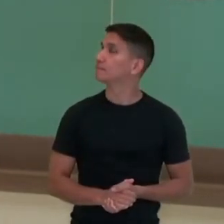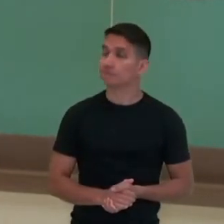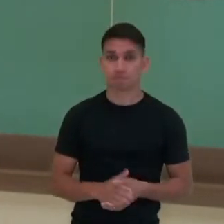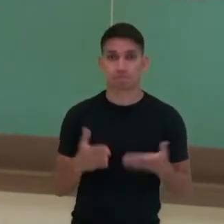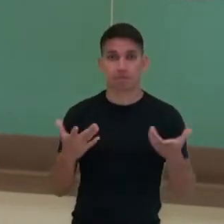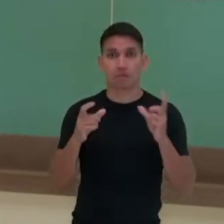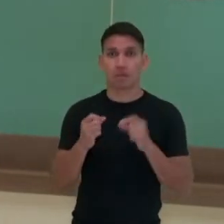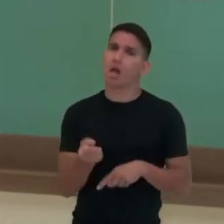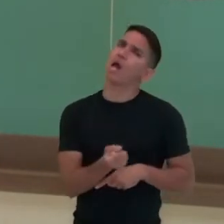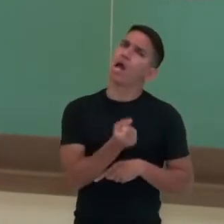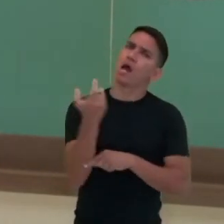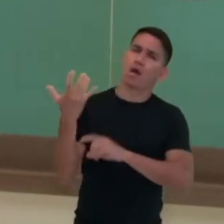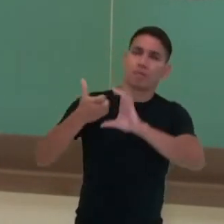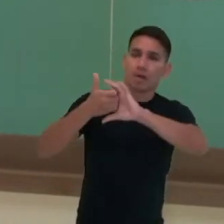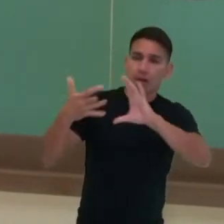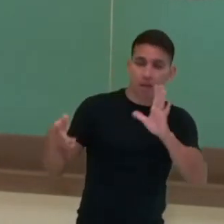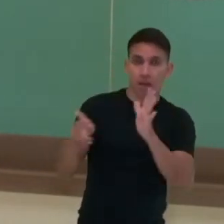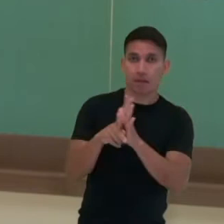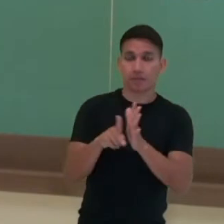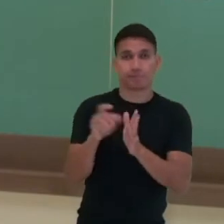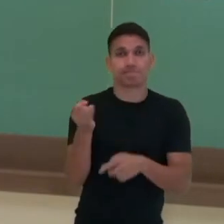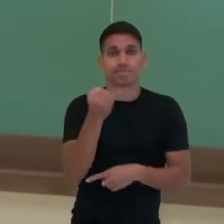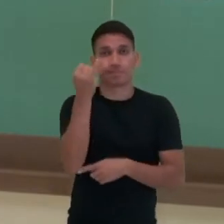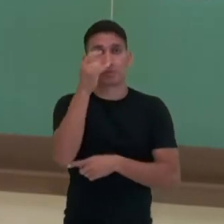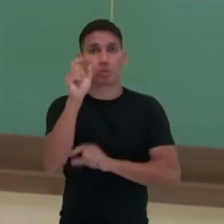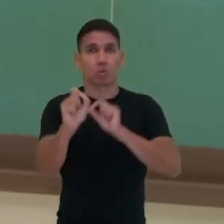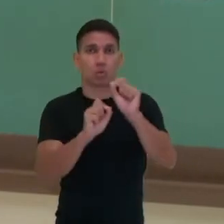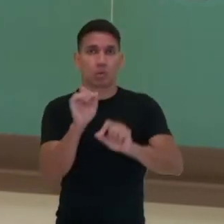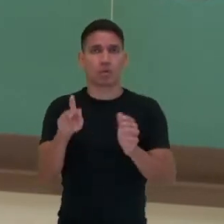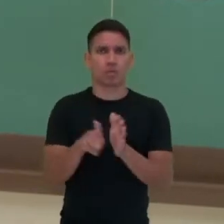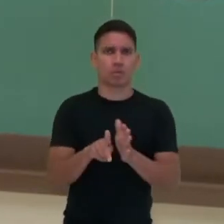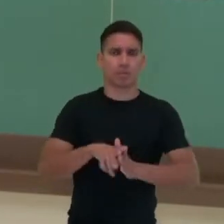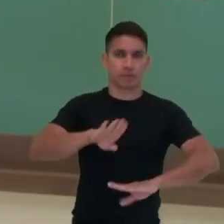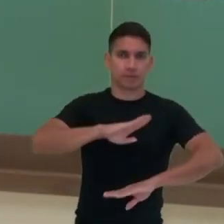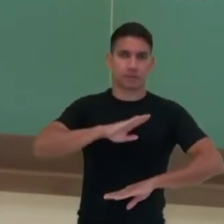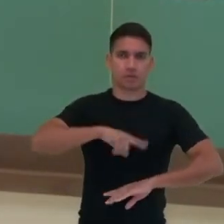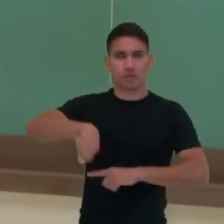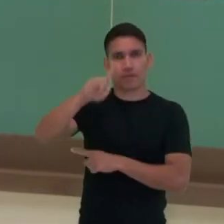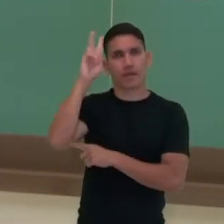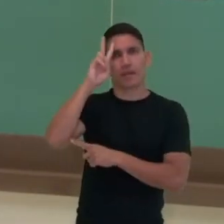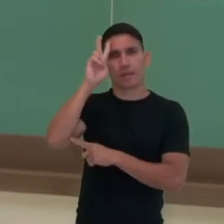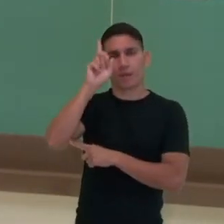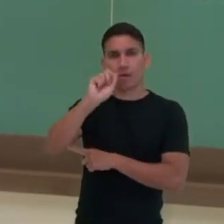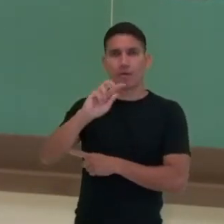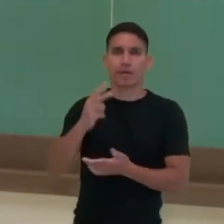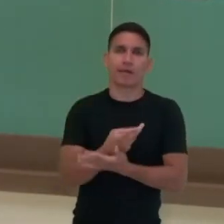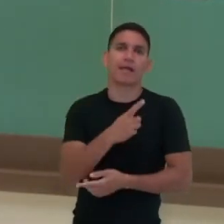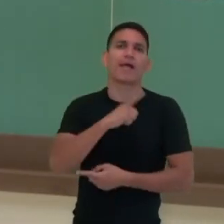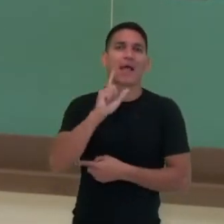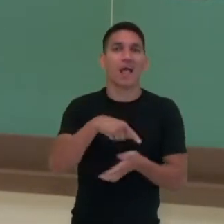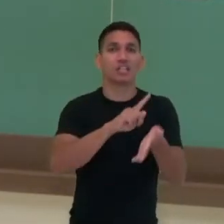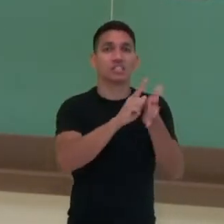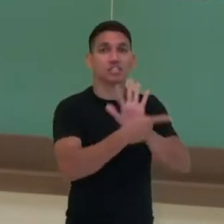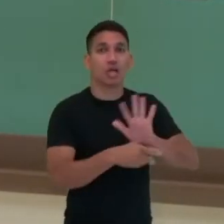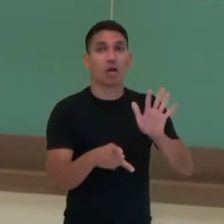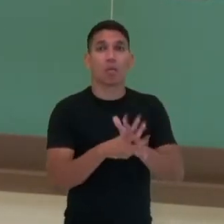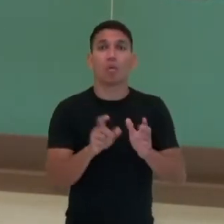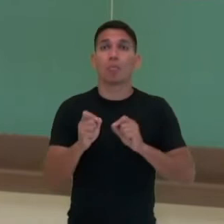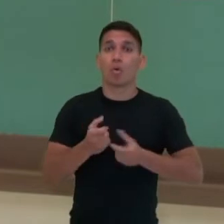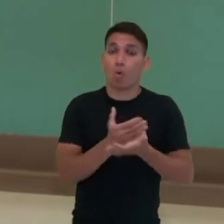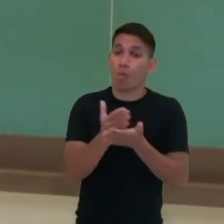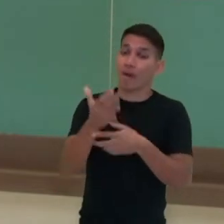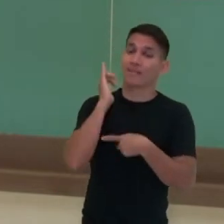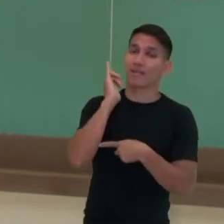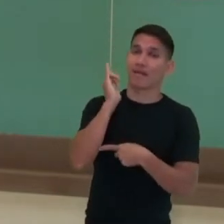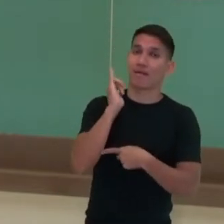Bom, algumas características importantes então do causo para você lembrar, né? Então é um gênero que parte da ordem do narrar, então